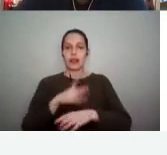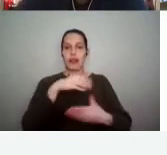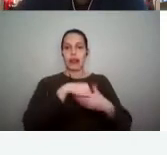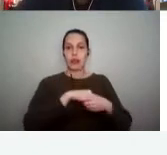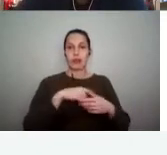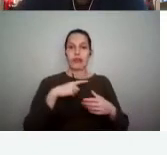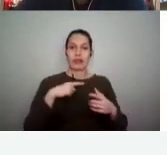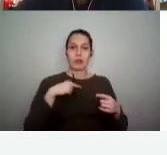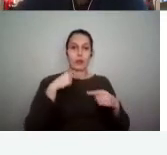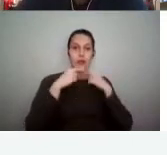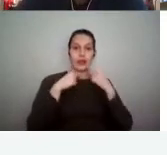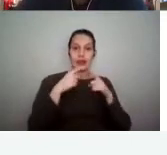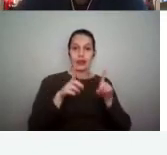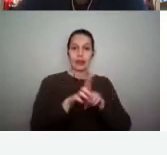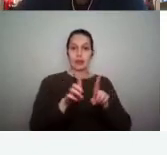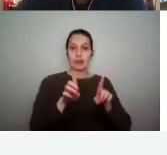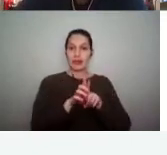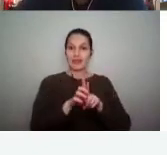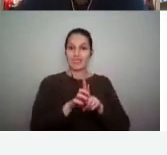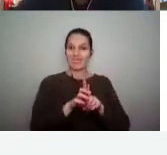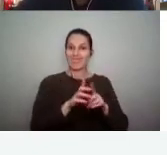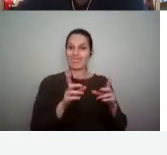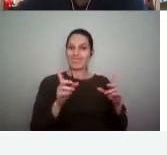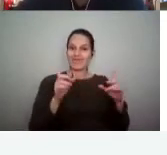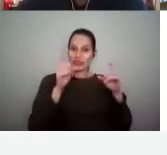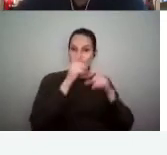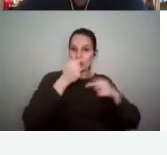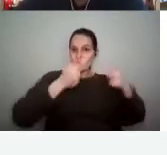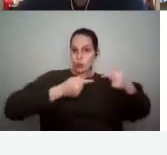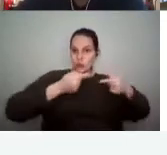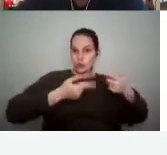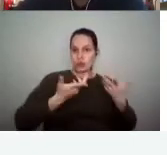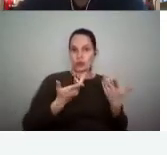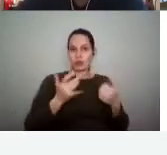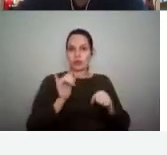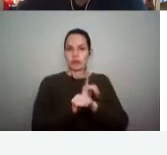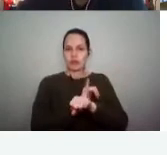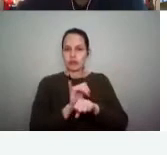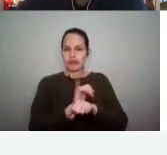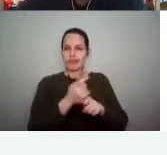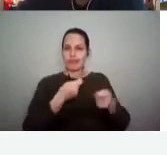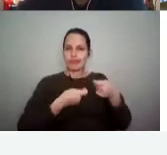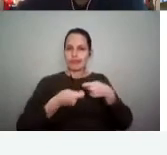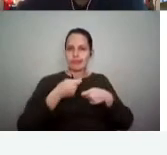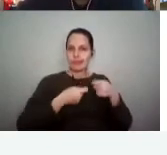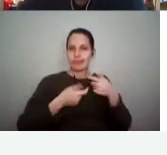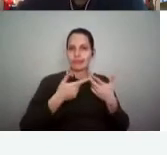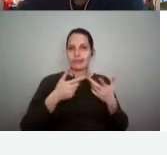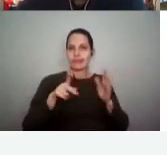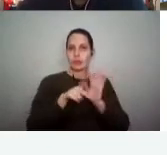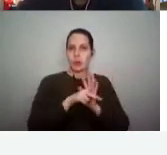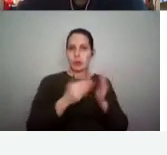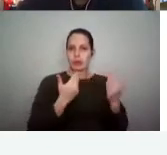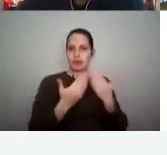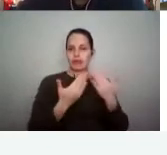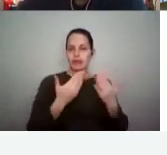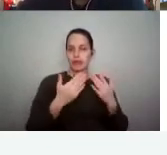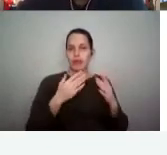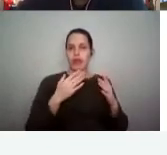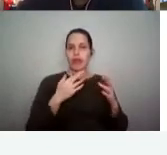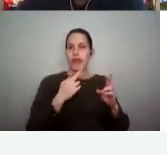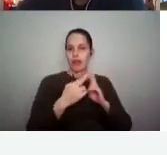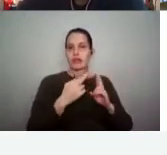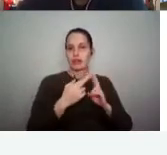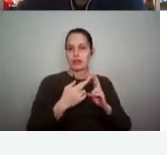tensões, né? De negociações e estratégias de interação. Não é alguma coisa muito simples e muito clara, né?